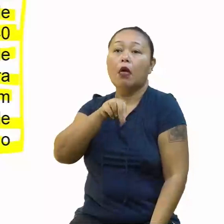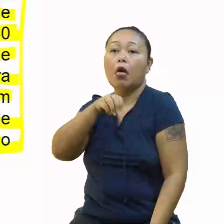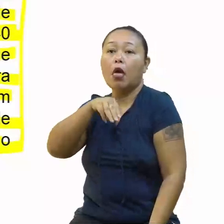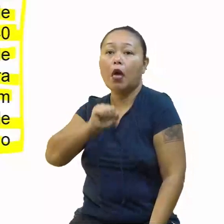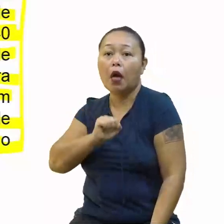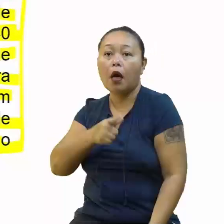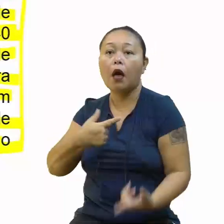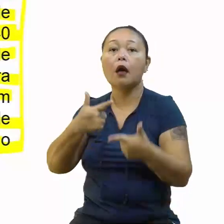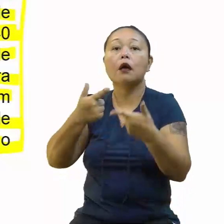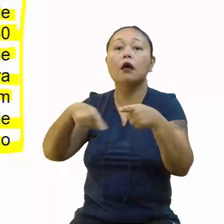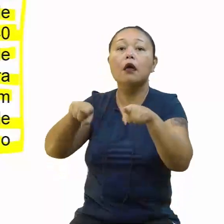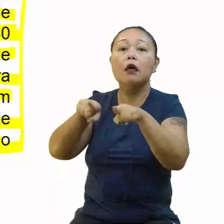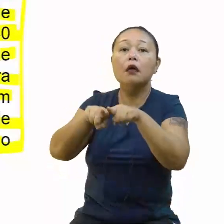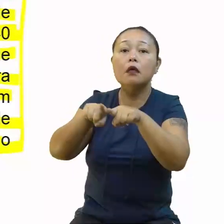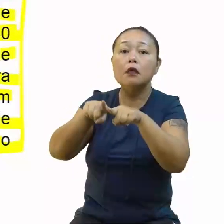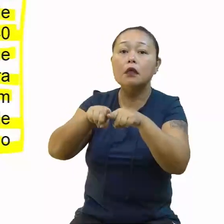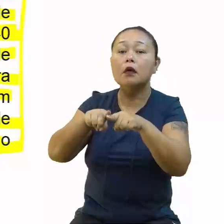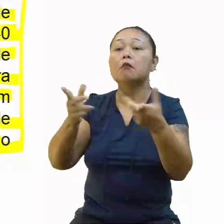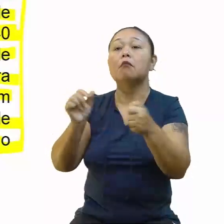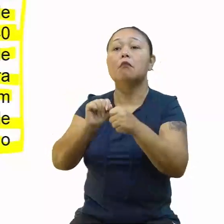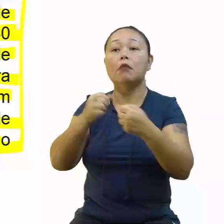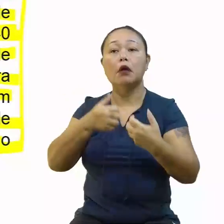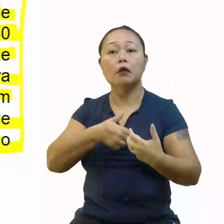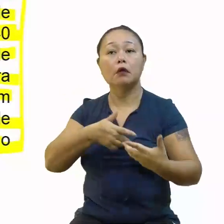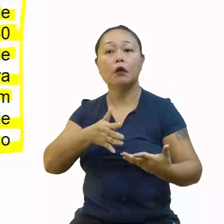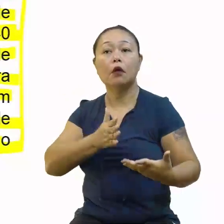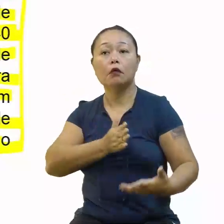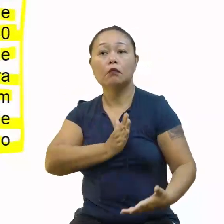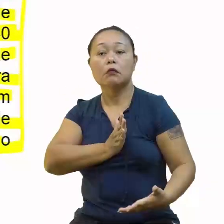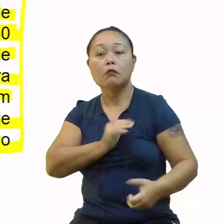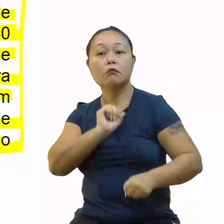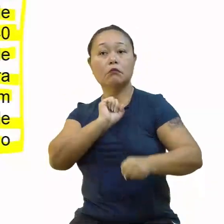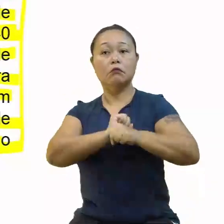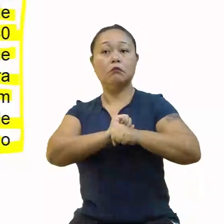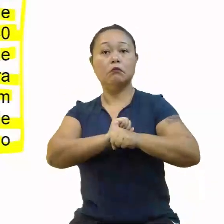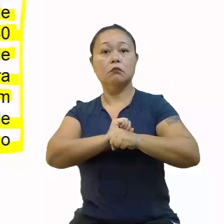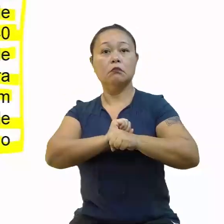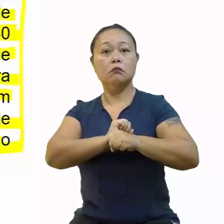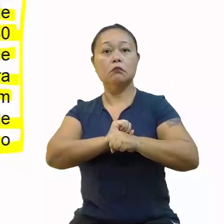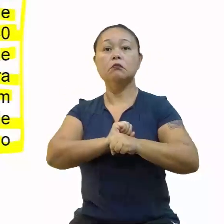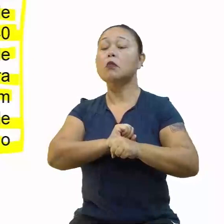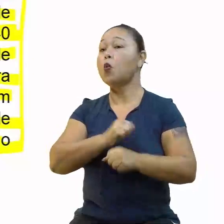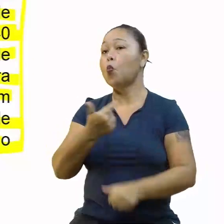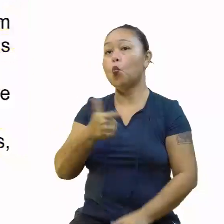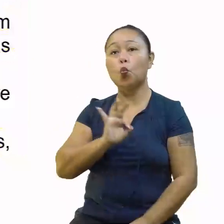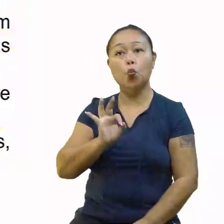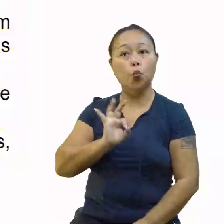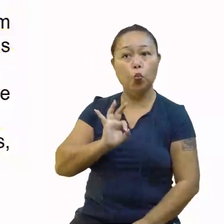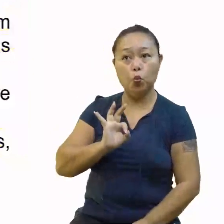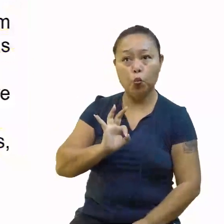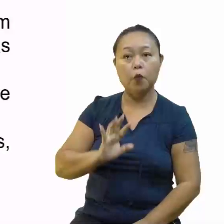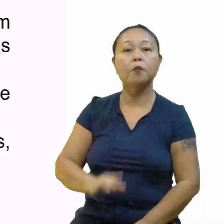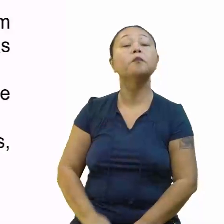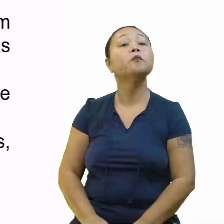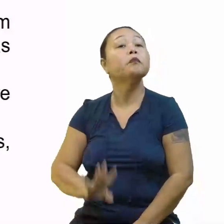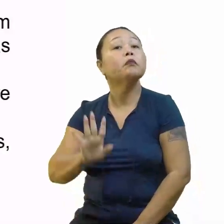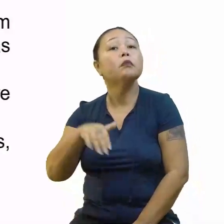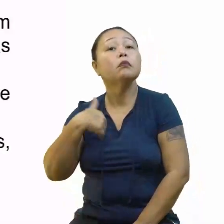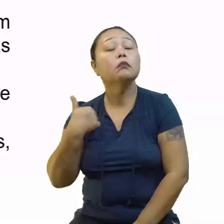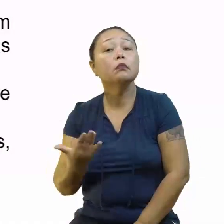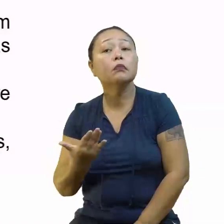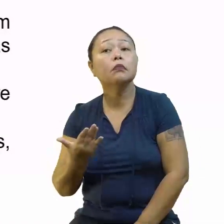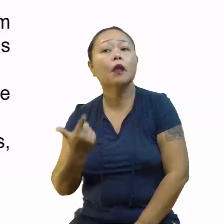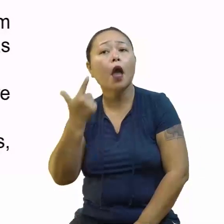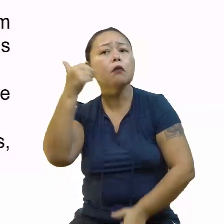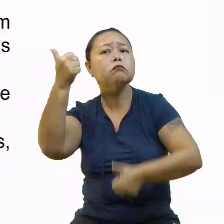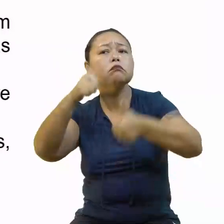Então, ela tem ali, traz inclusive as doenças que têm solução e as que não têm. Aí nós vamos